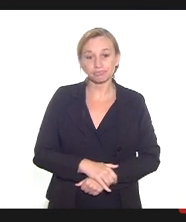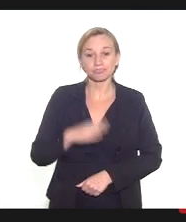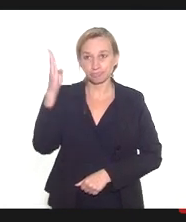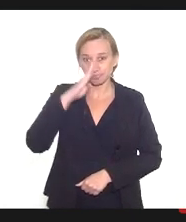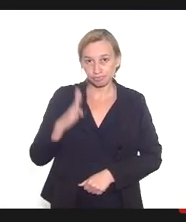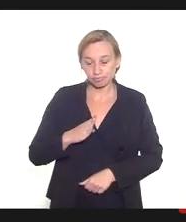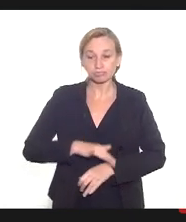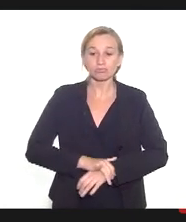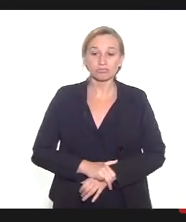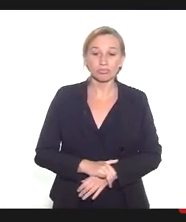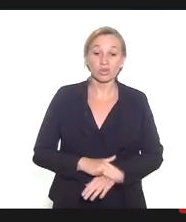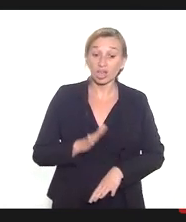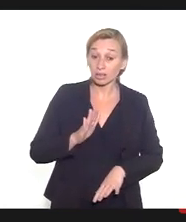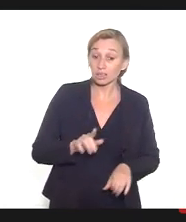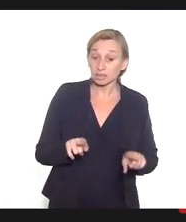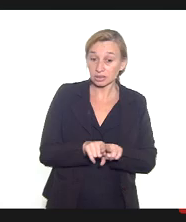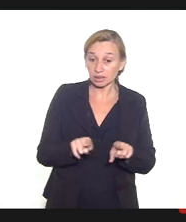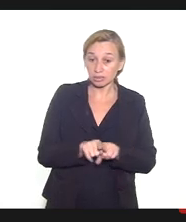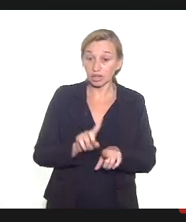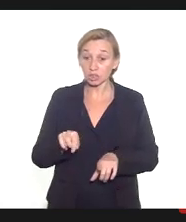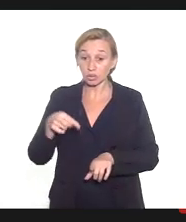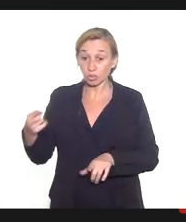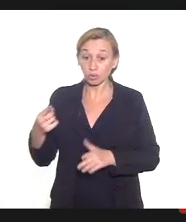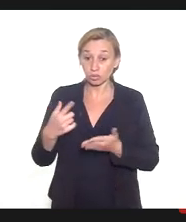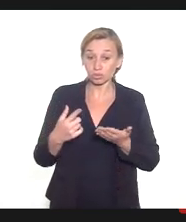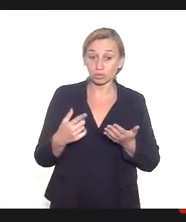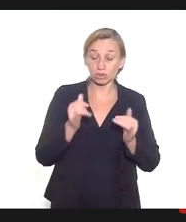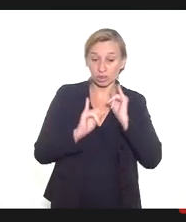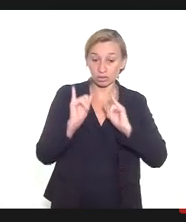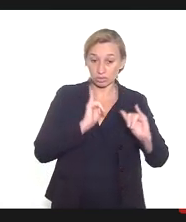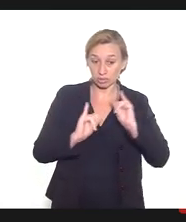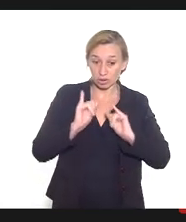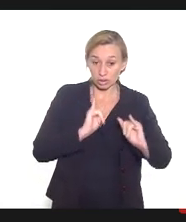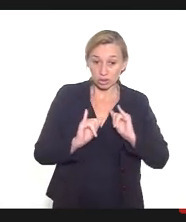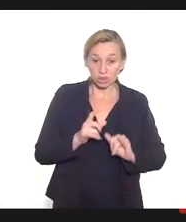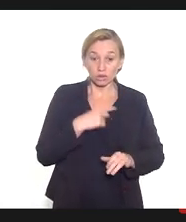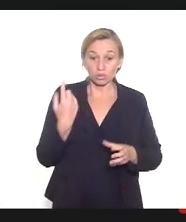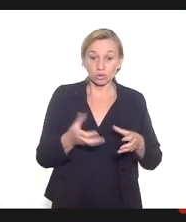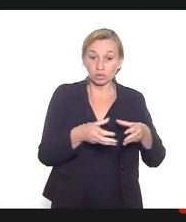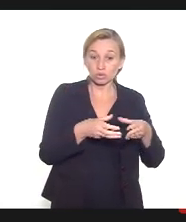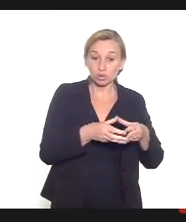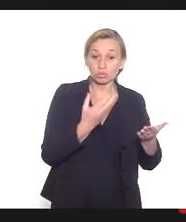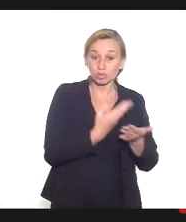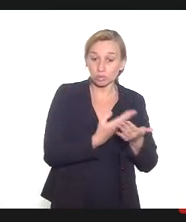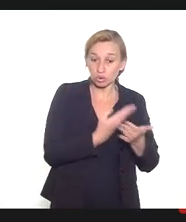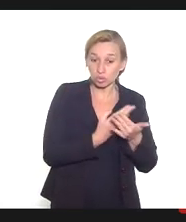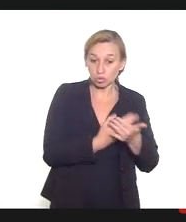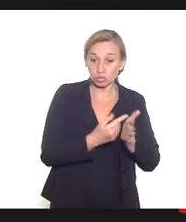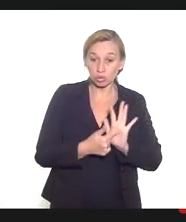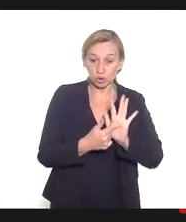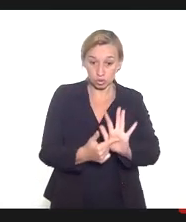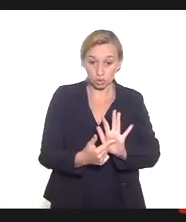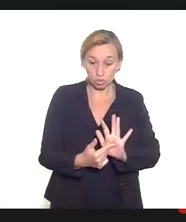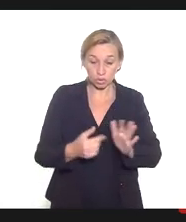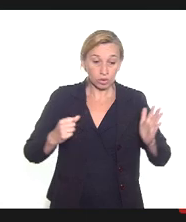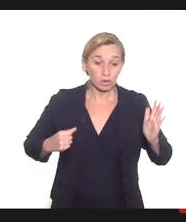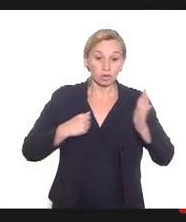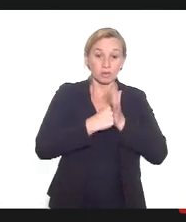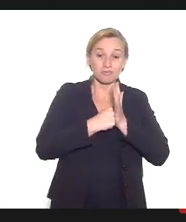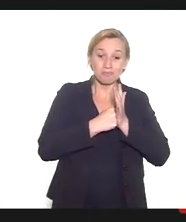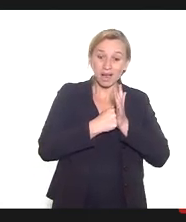Brasil e mais ainda em outra publicação em o nosso grupo também é mostrou e ela fica o